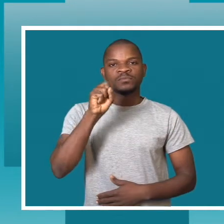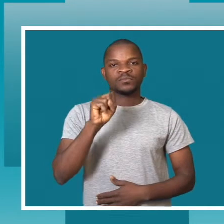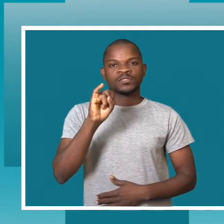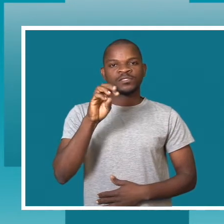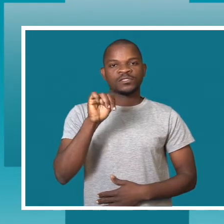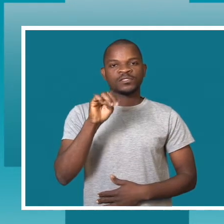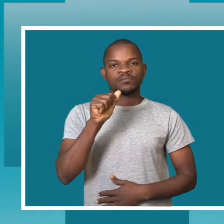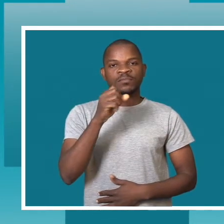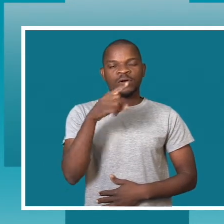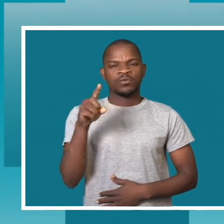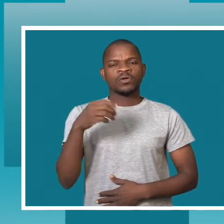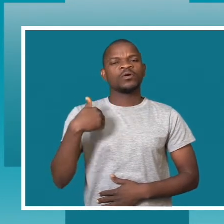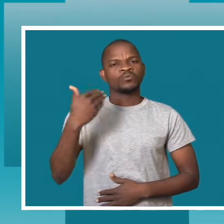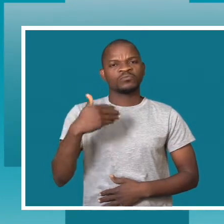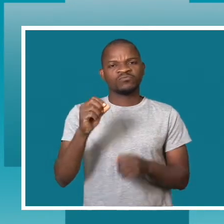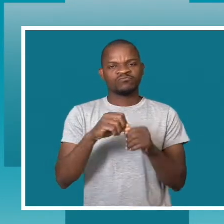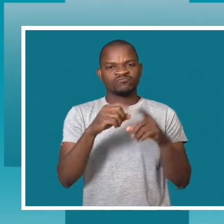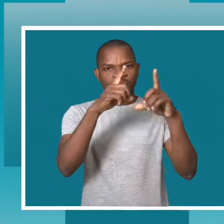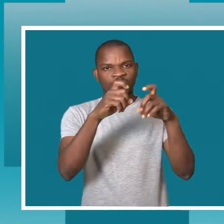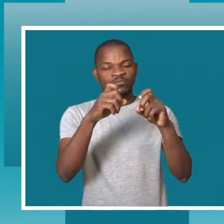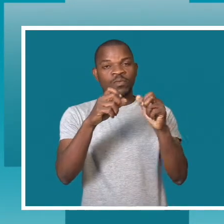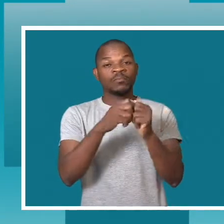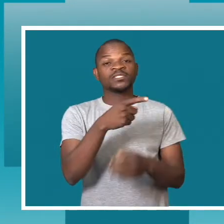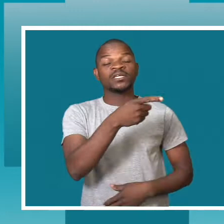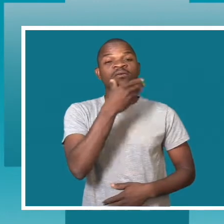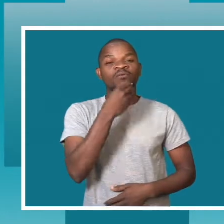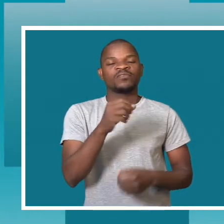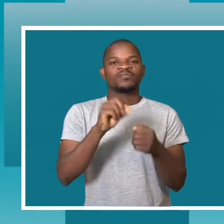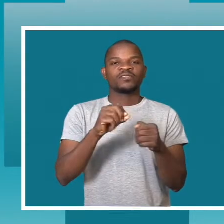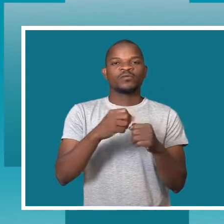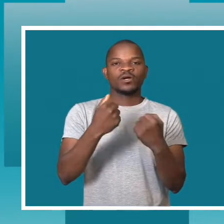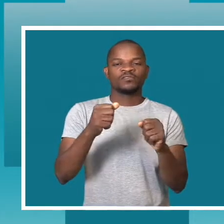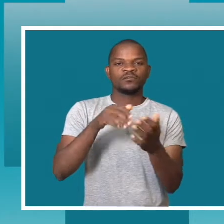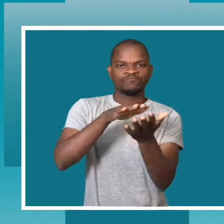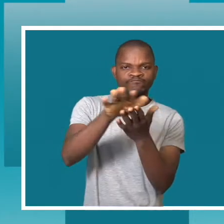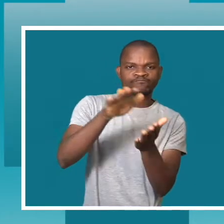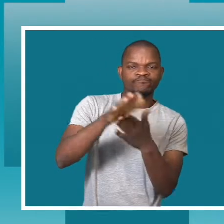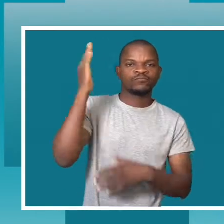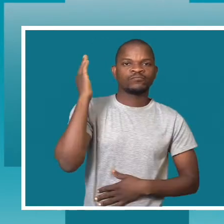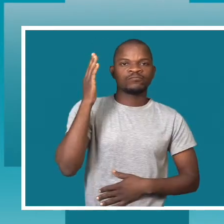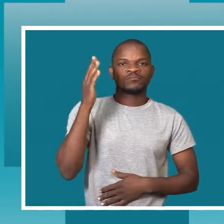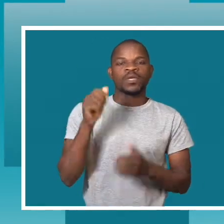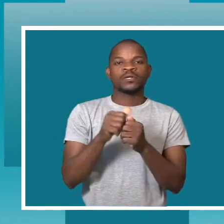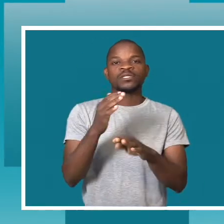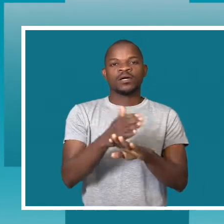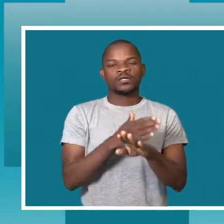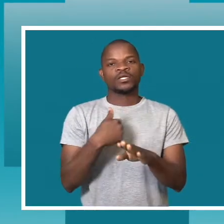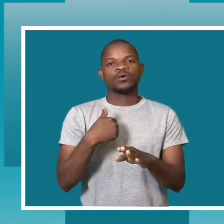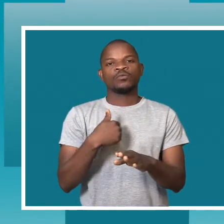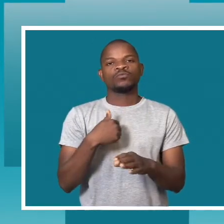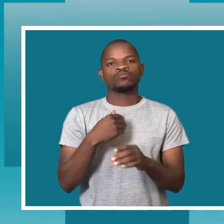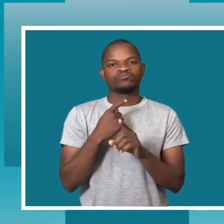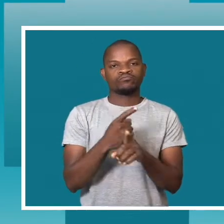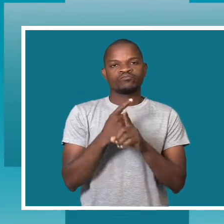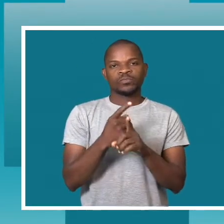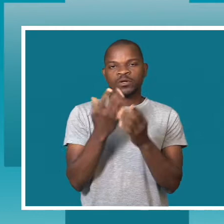Eu fotografava para ele, quando ele fazia as suas atividades aqui na escola. Nós já éramos estudantes daqui do Guazamtin.